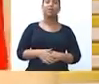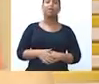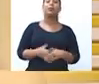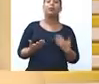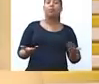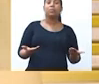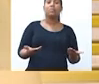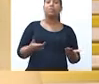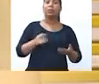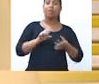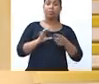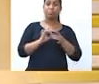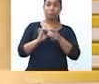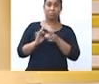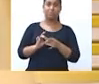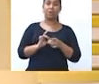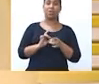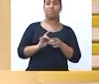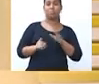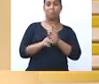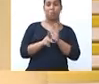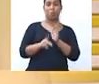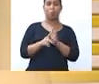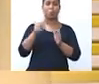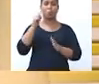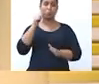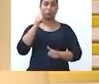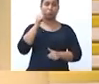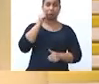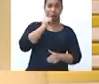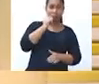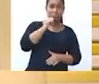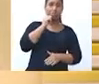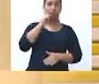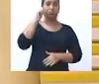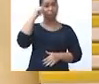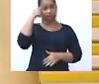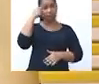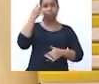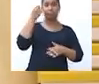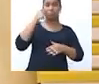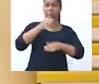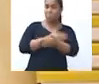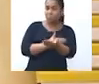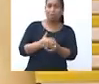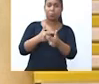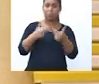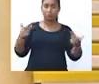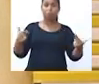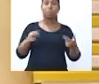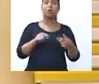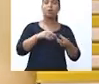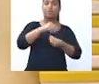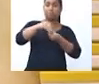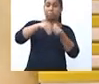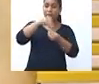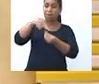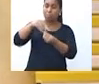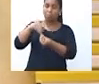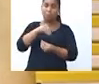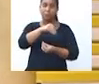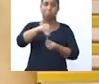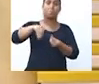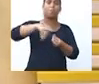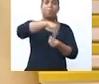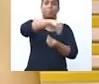é? Interseccionalidade, quando a gente está falando, é essa intersecção, a gente pensar um pouco nessa intersecção de opressões,